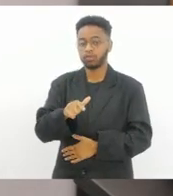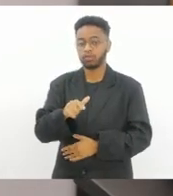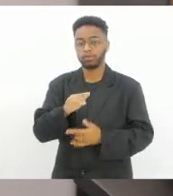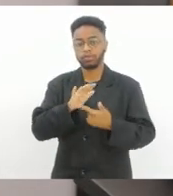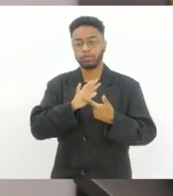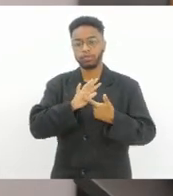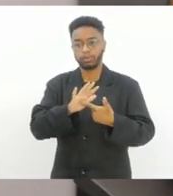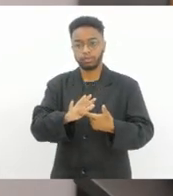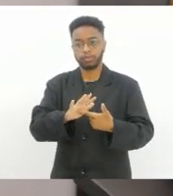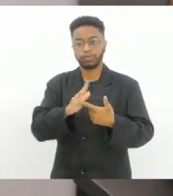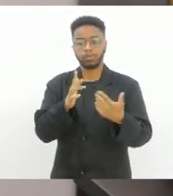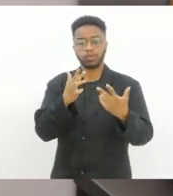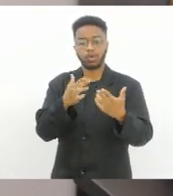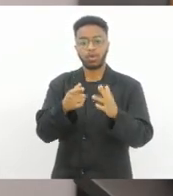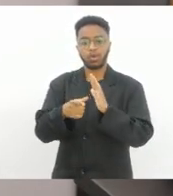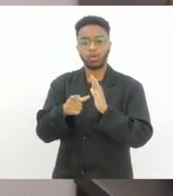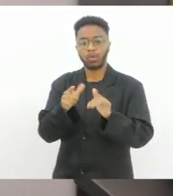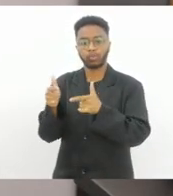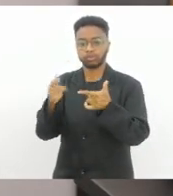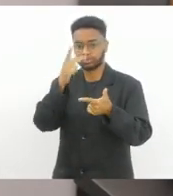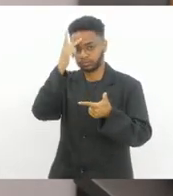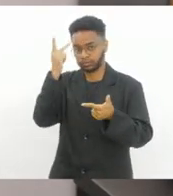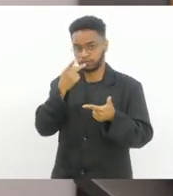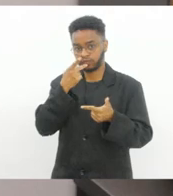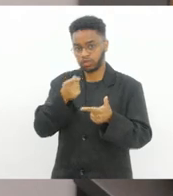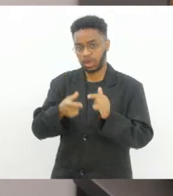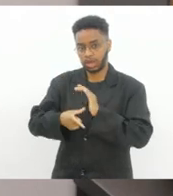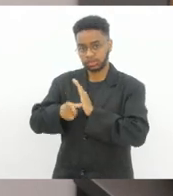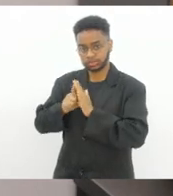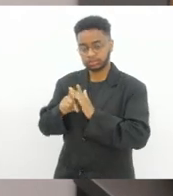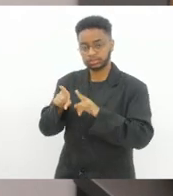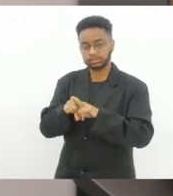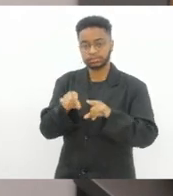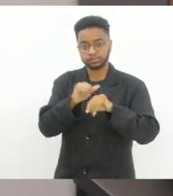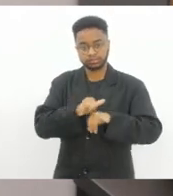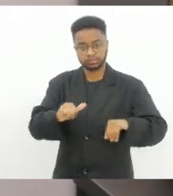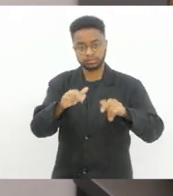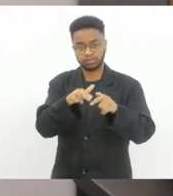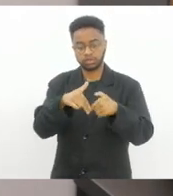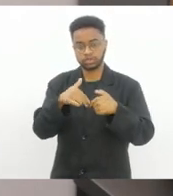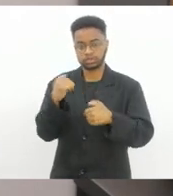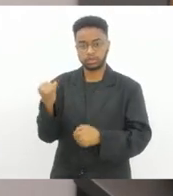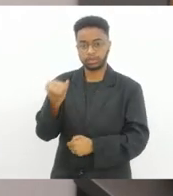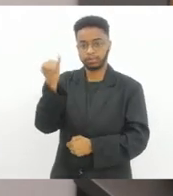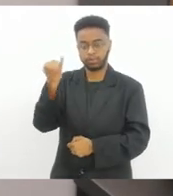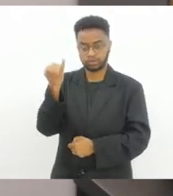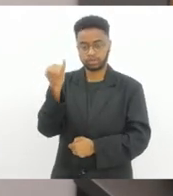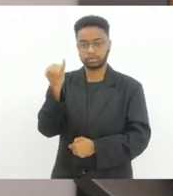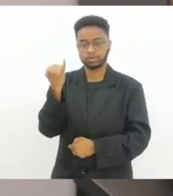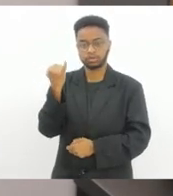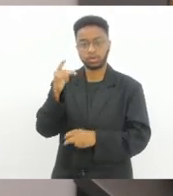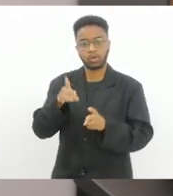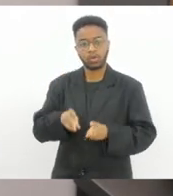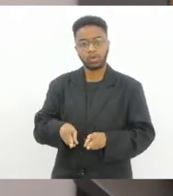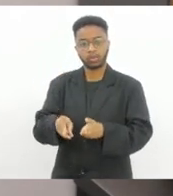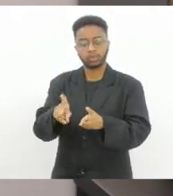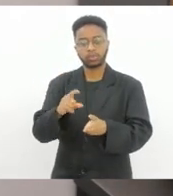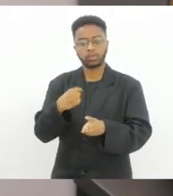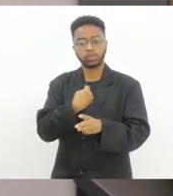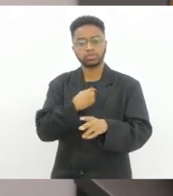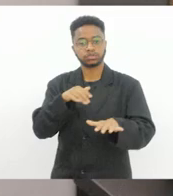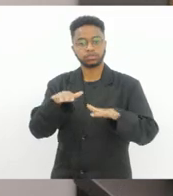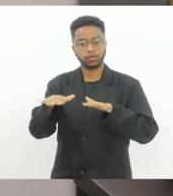que nos antecederam e dizer que, por isso que é tão importante manter o nosso